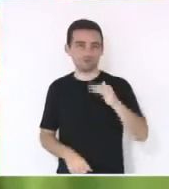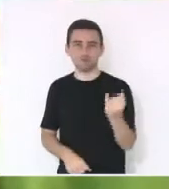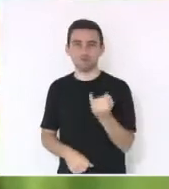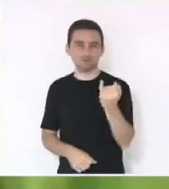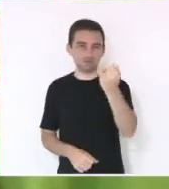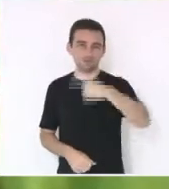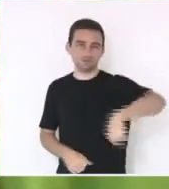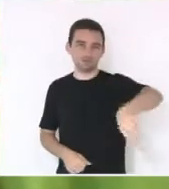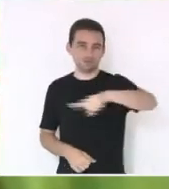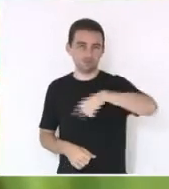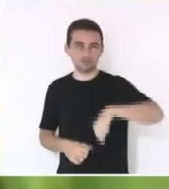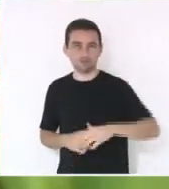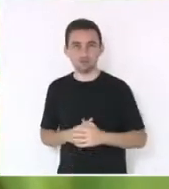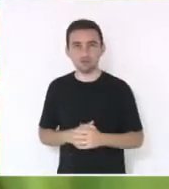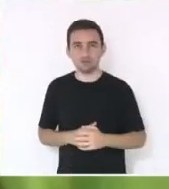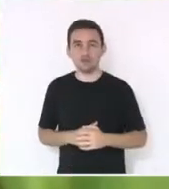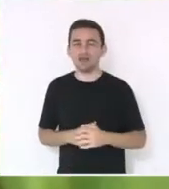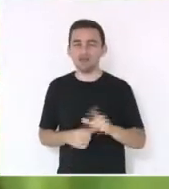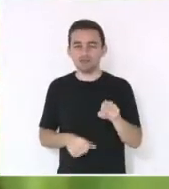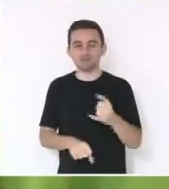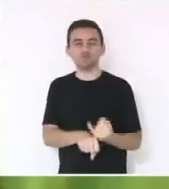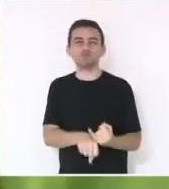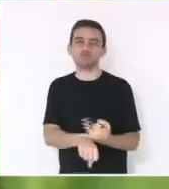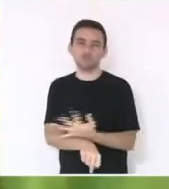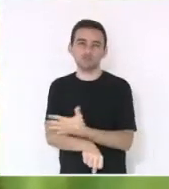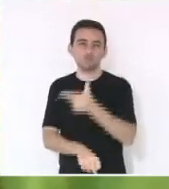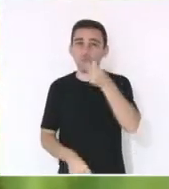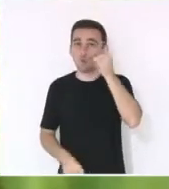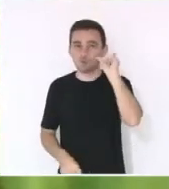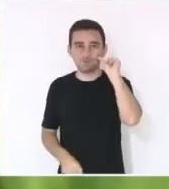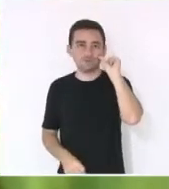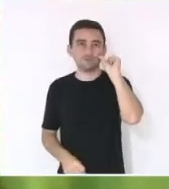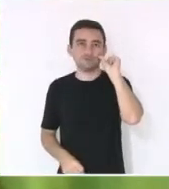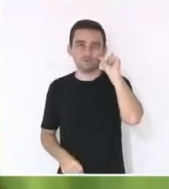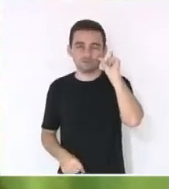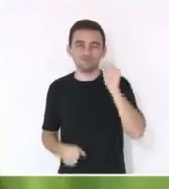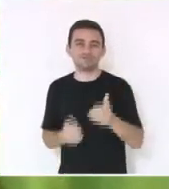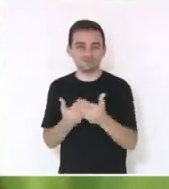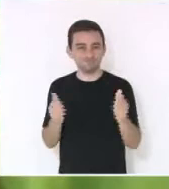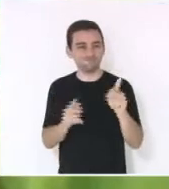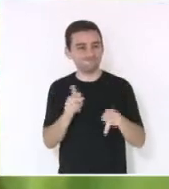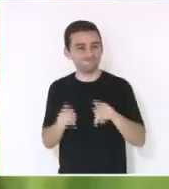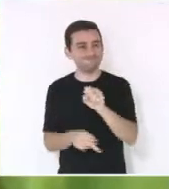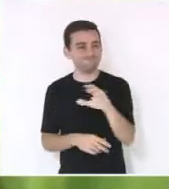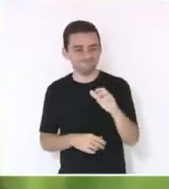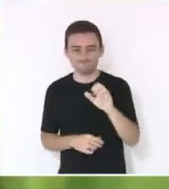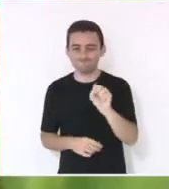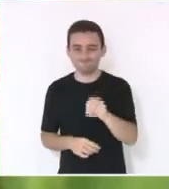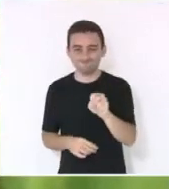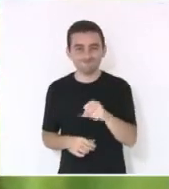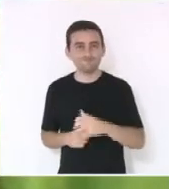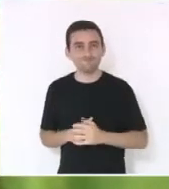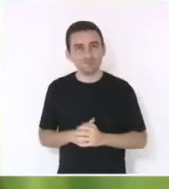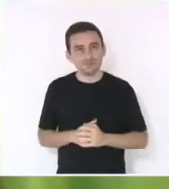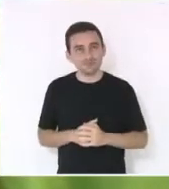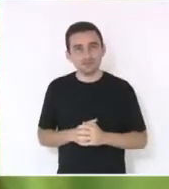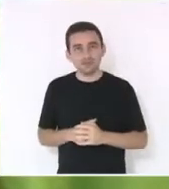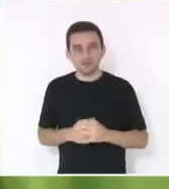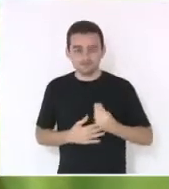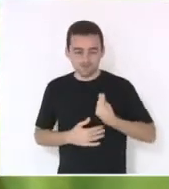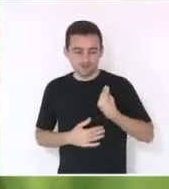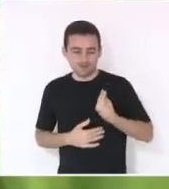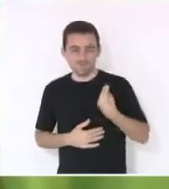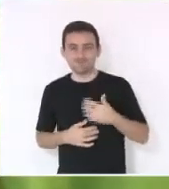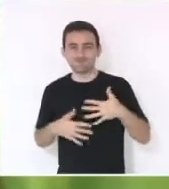vida. Foi emocionante ontem, catarinenses, estar presente numa sessão solene onde